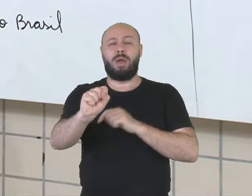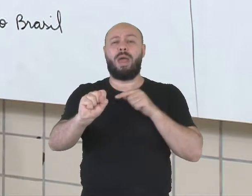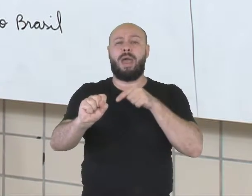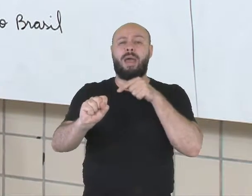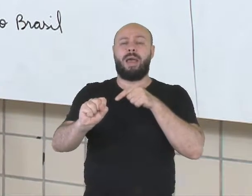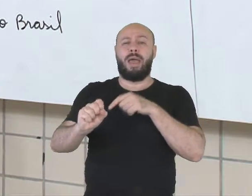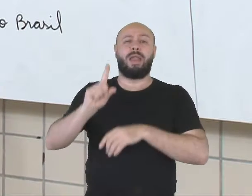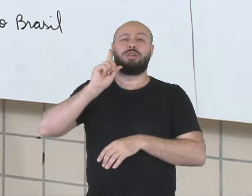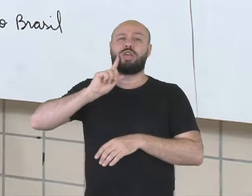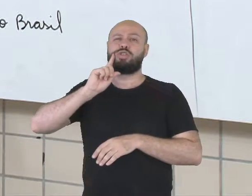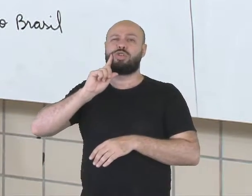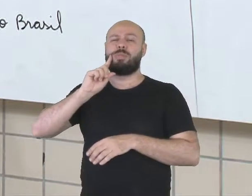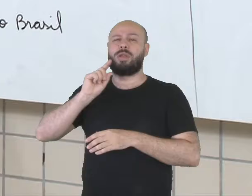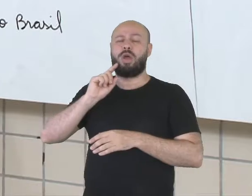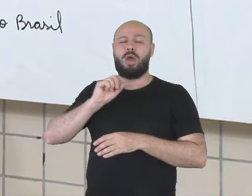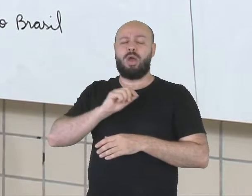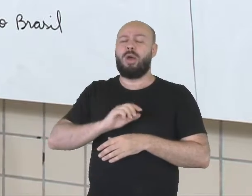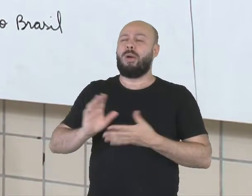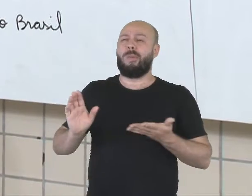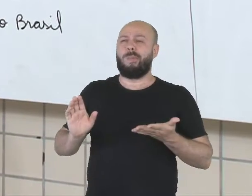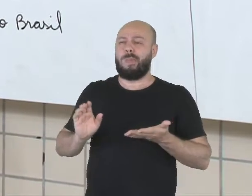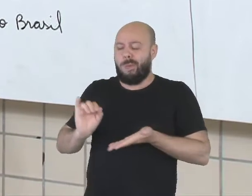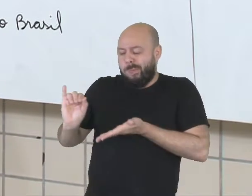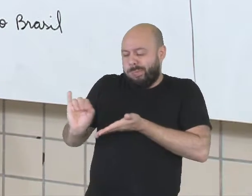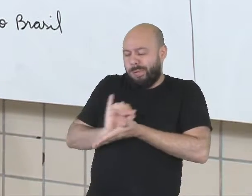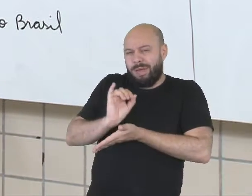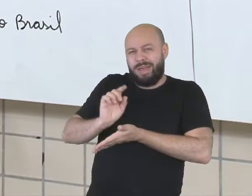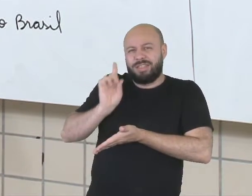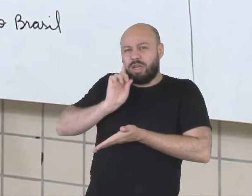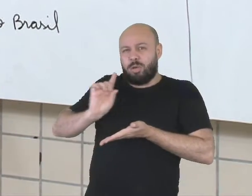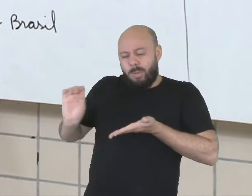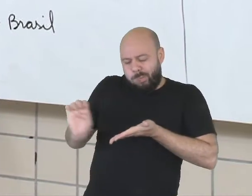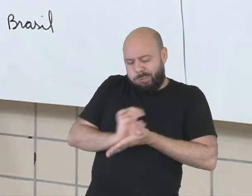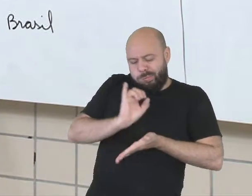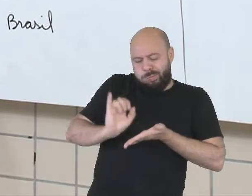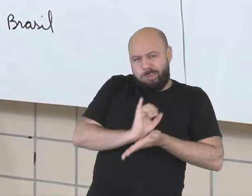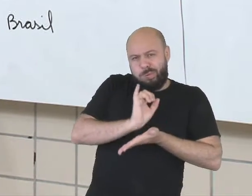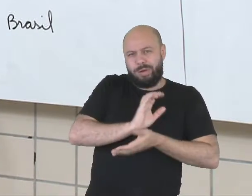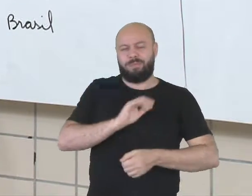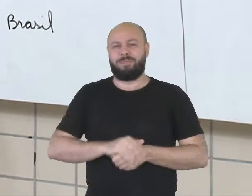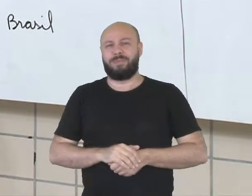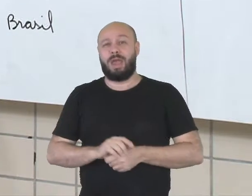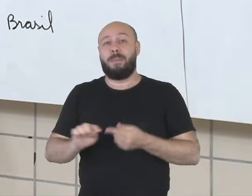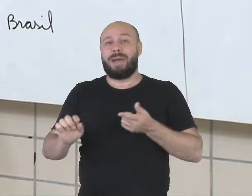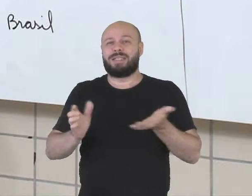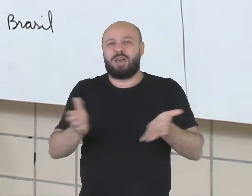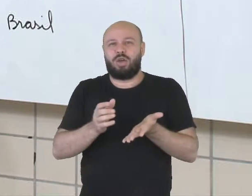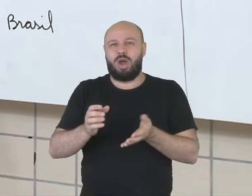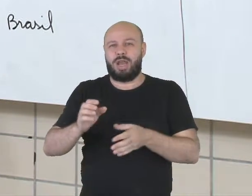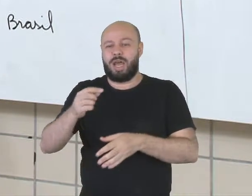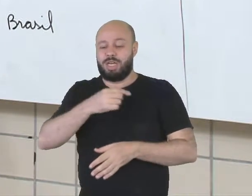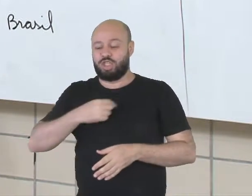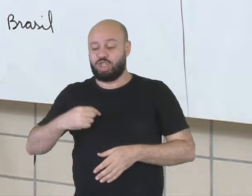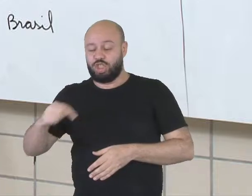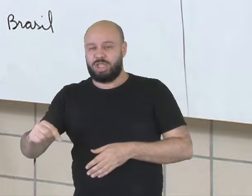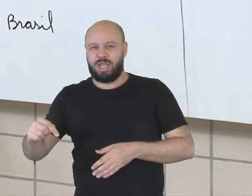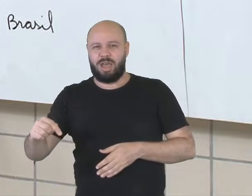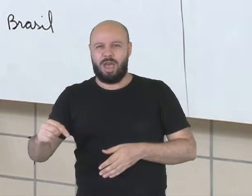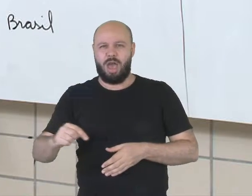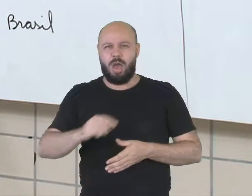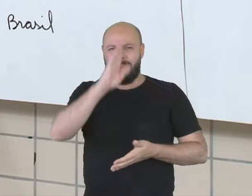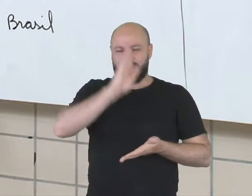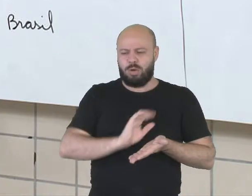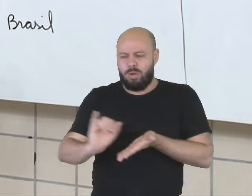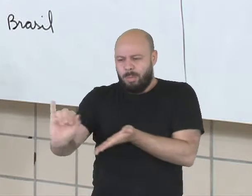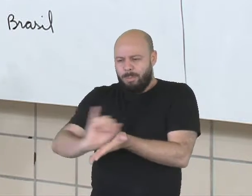os Estados Unidos. A partir de 2008, esse comércio passou a ser muito forte com a China. A China, ela está, vamos dizer